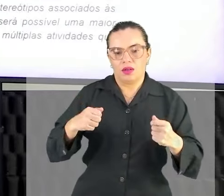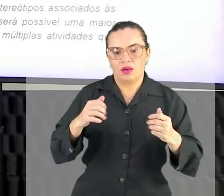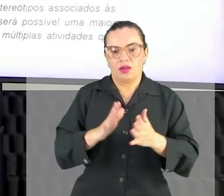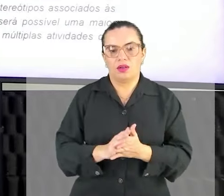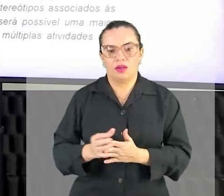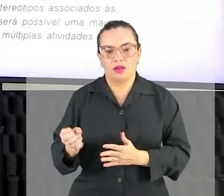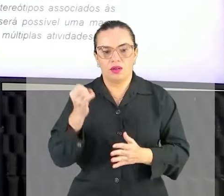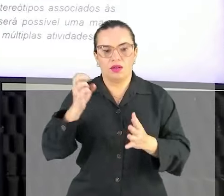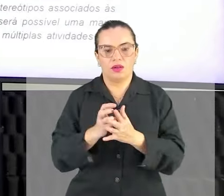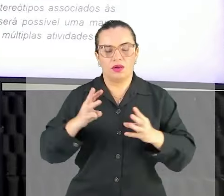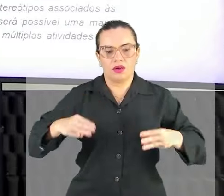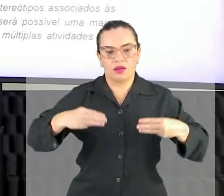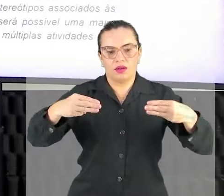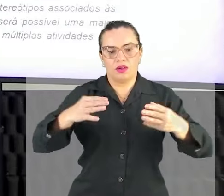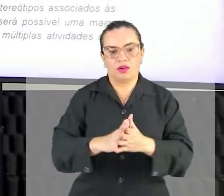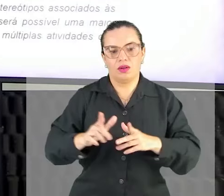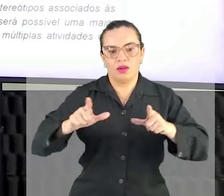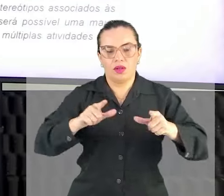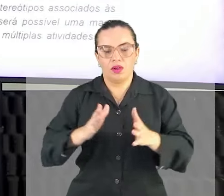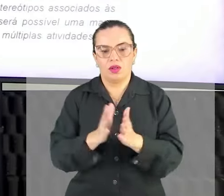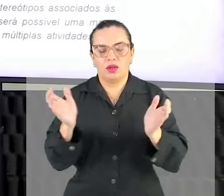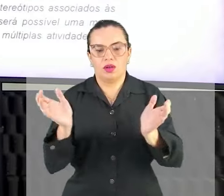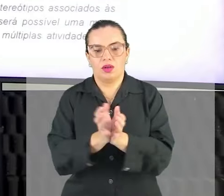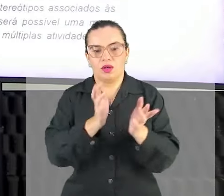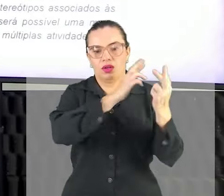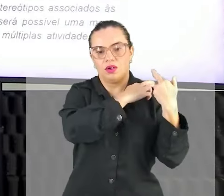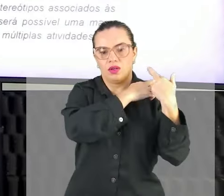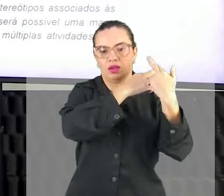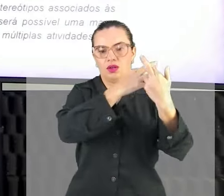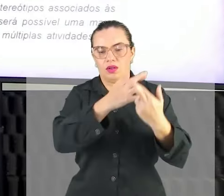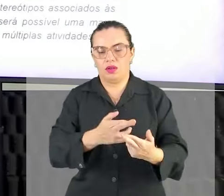do Trabalho, órgão governamental,